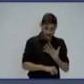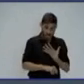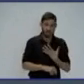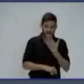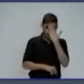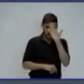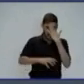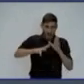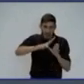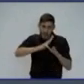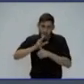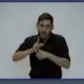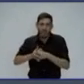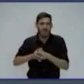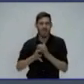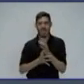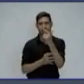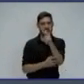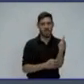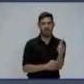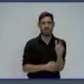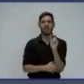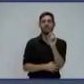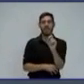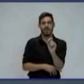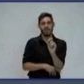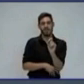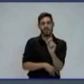fraude e quem é o farsante nessa história.